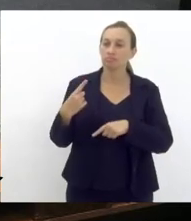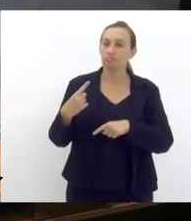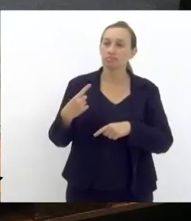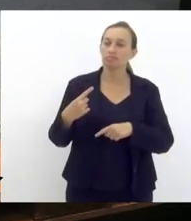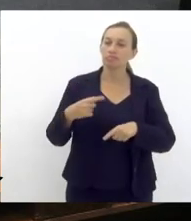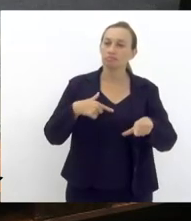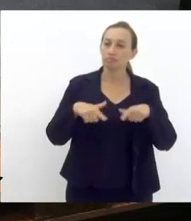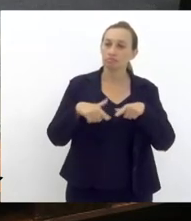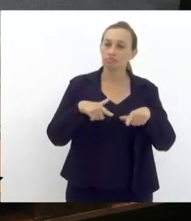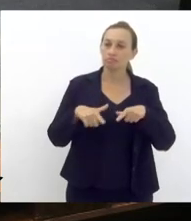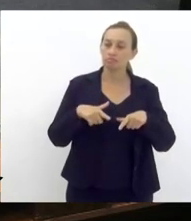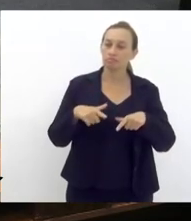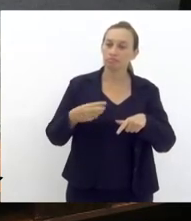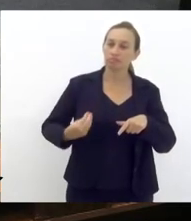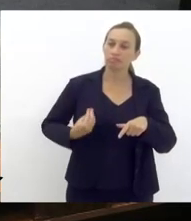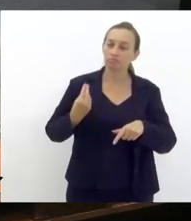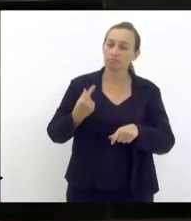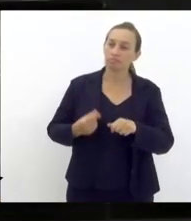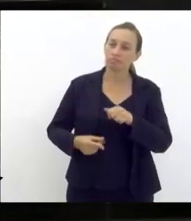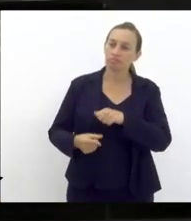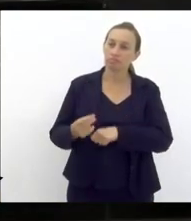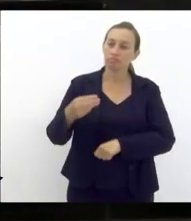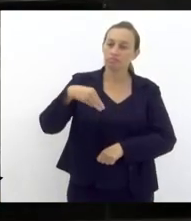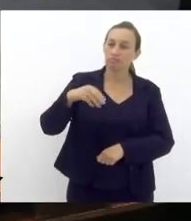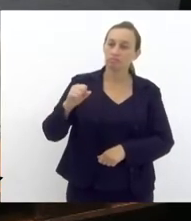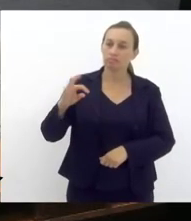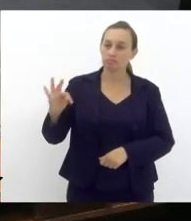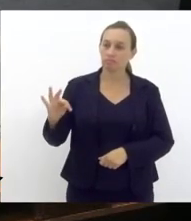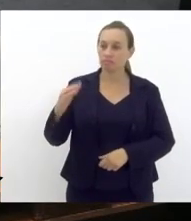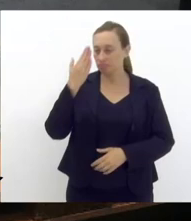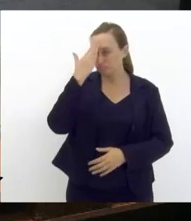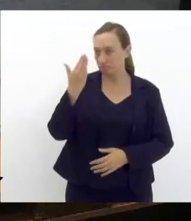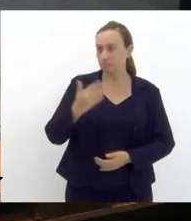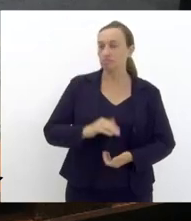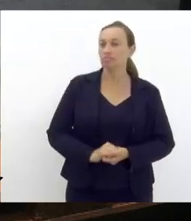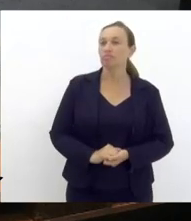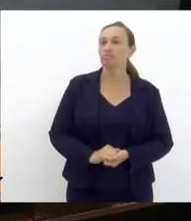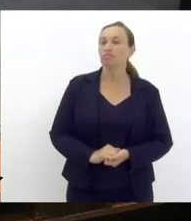jornada e Vida longa ao MST obrigado